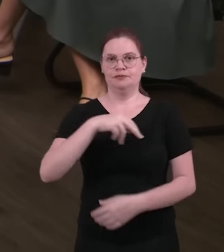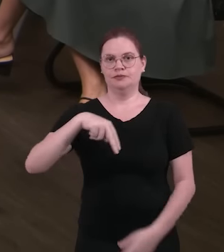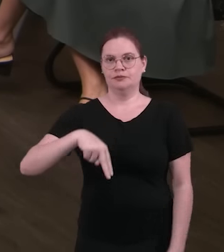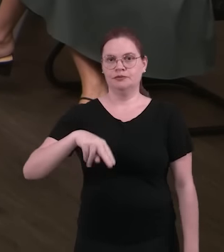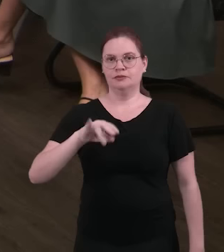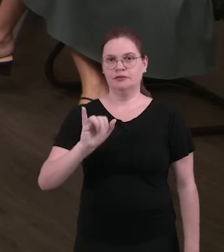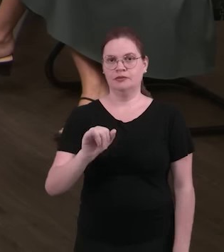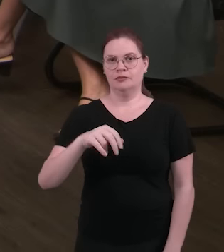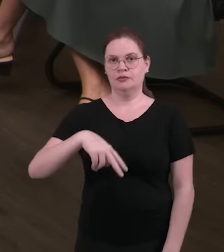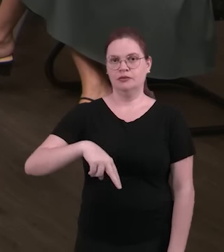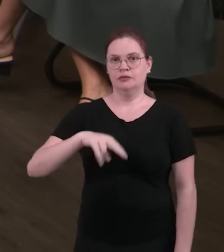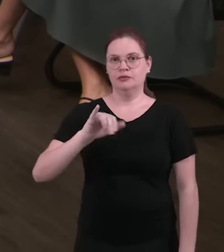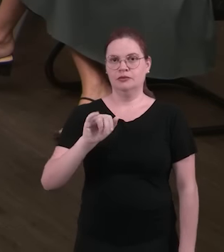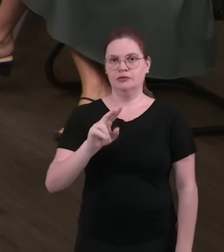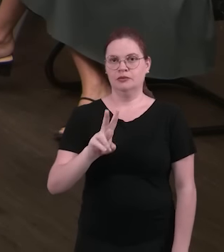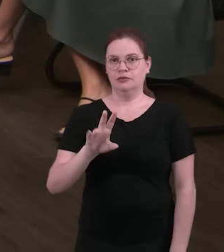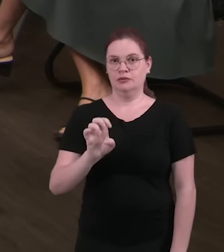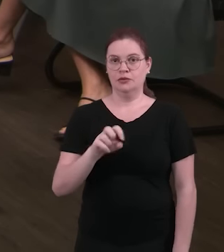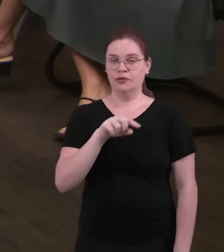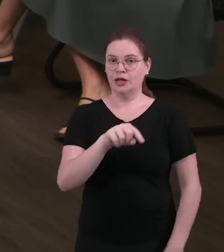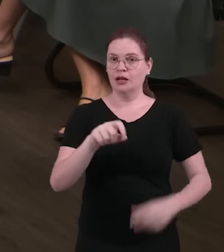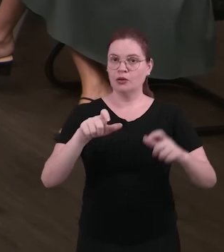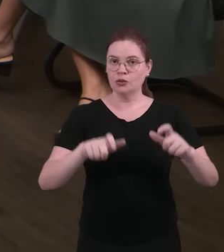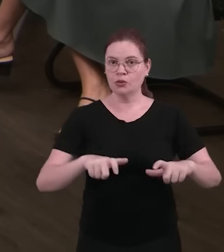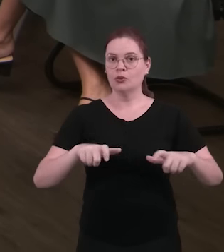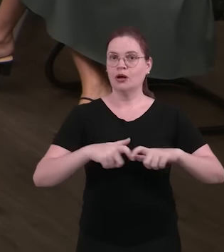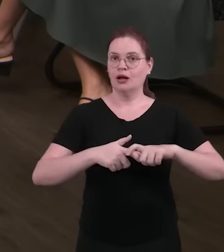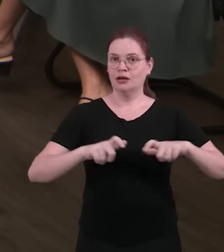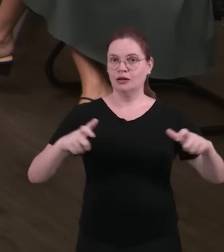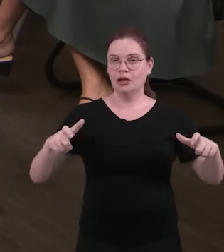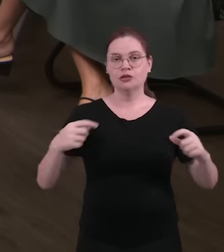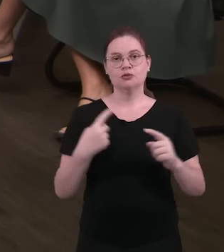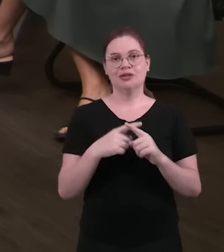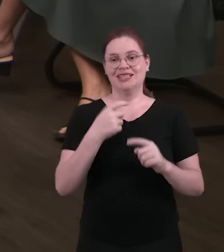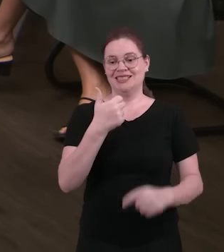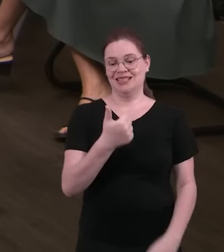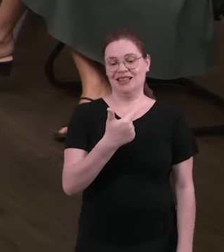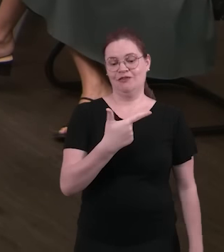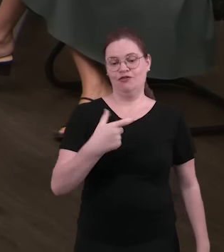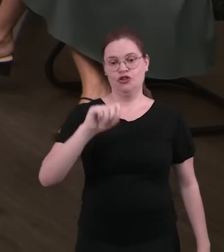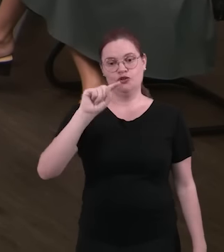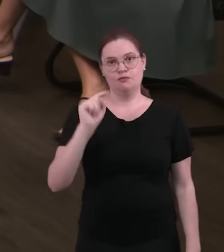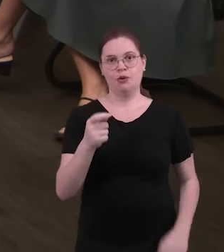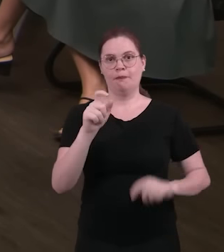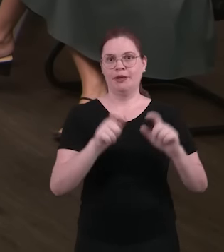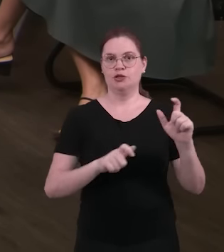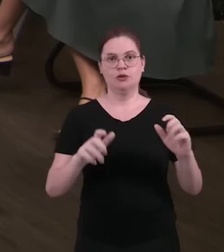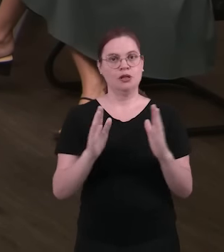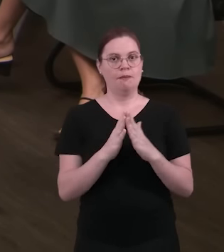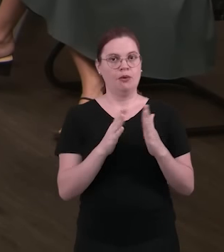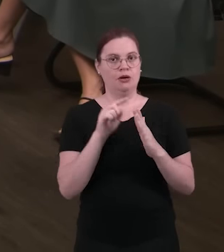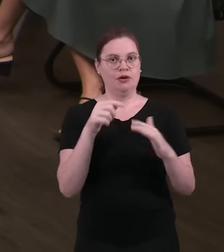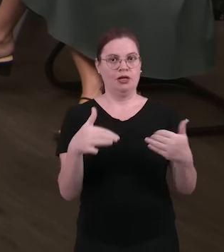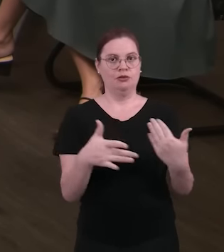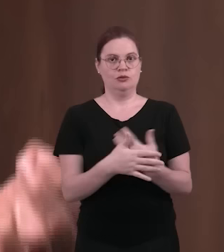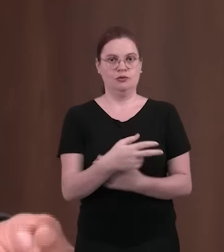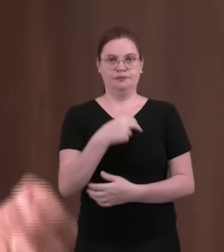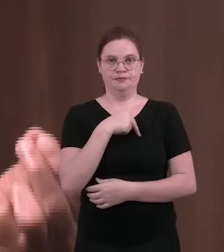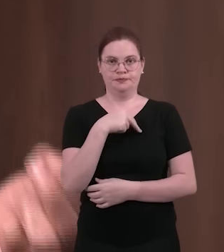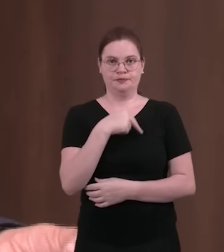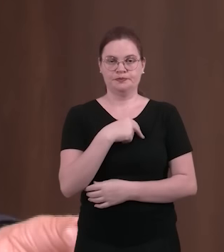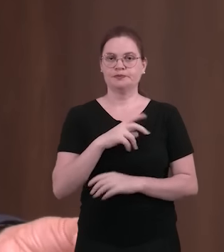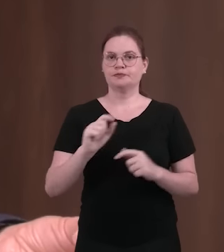aquele tempo. 120 mil habitantes. O que aconteceu ali? O profeta